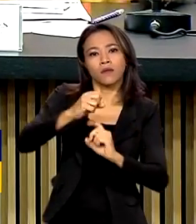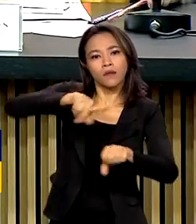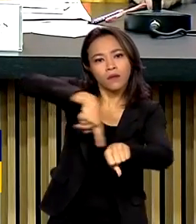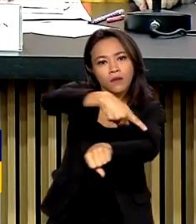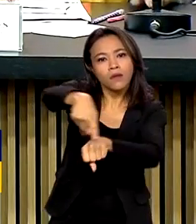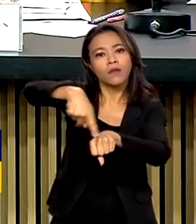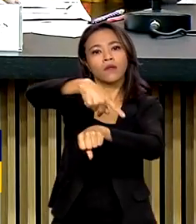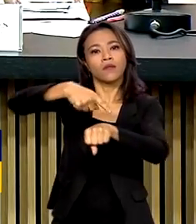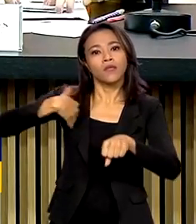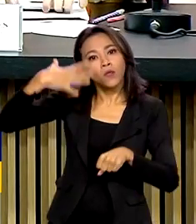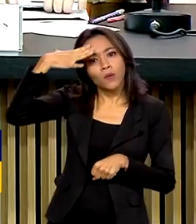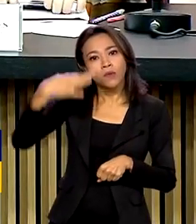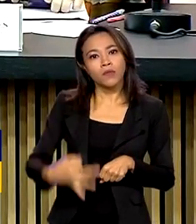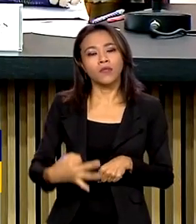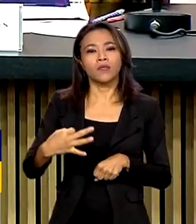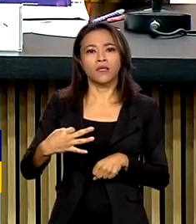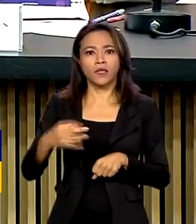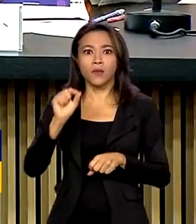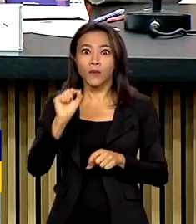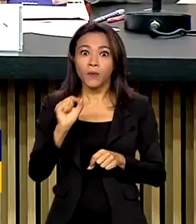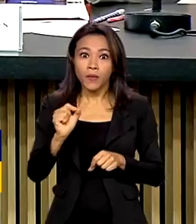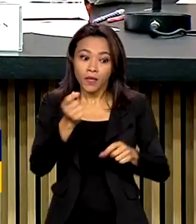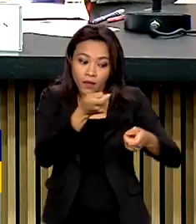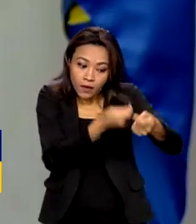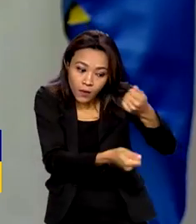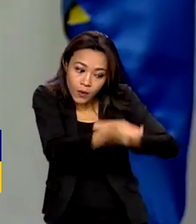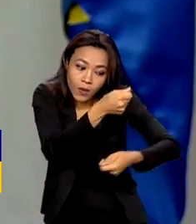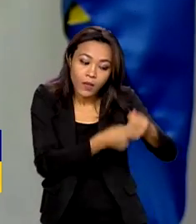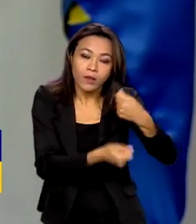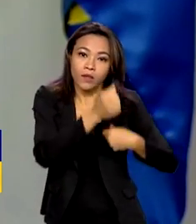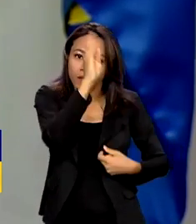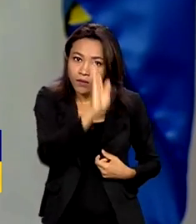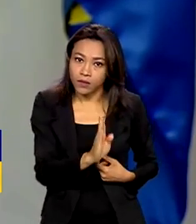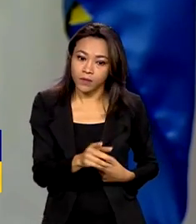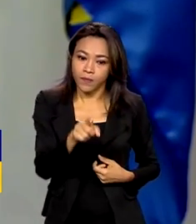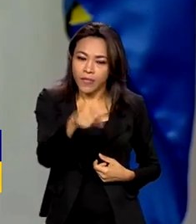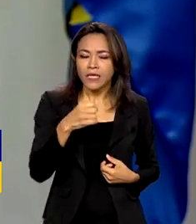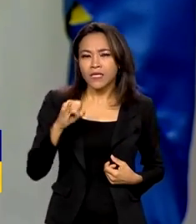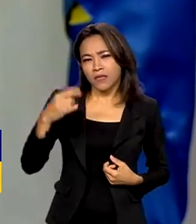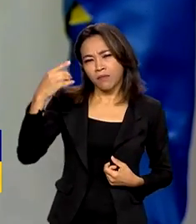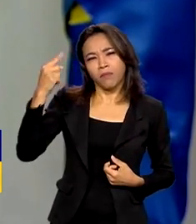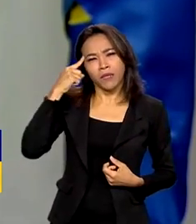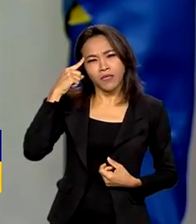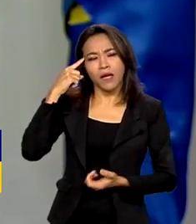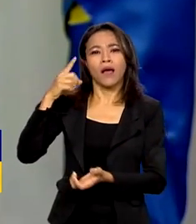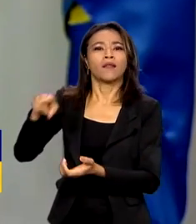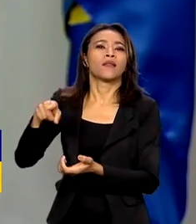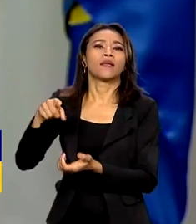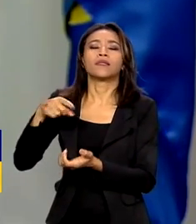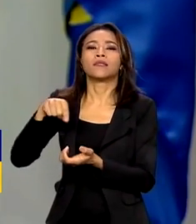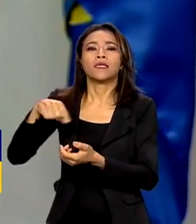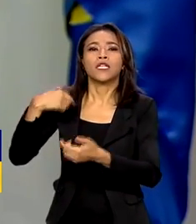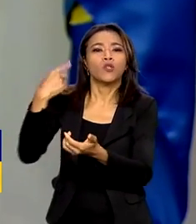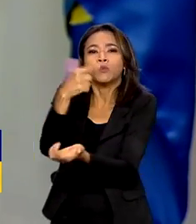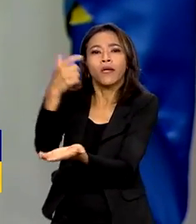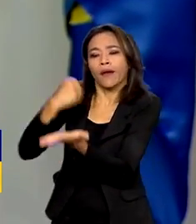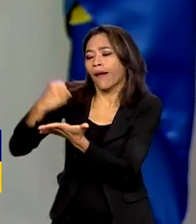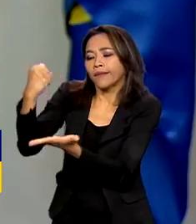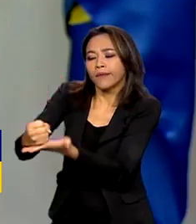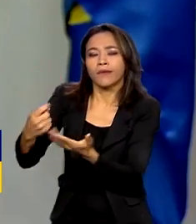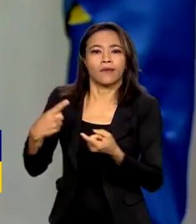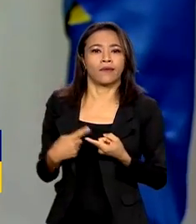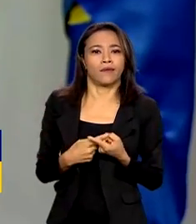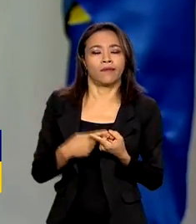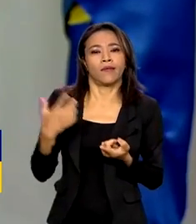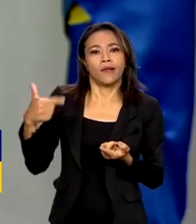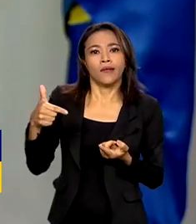as particularidades da economia brasileira. Se a gente pensar nas trabalhadoras informais, pensar naquele trabalho que ninguém vê